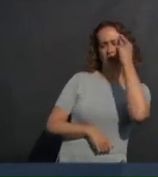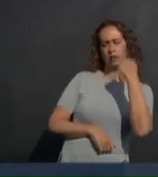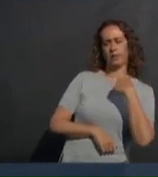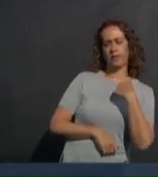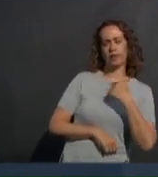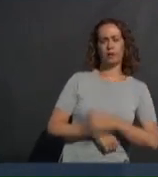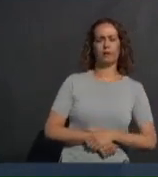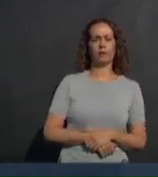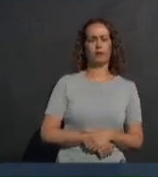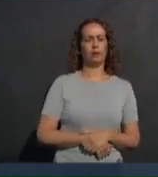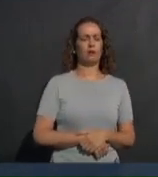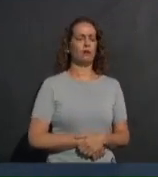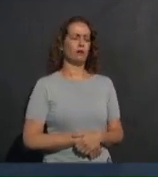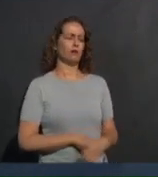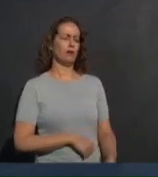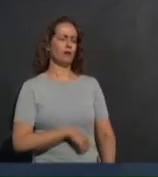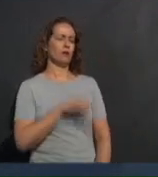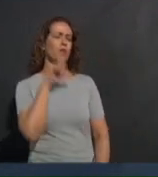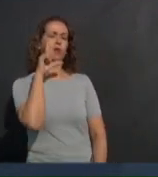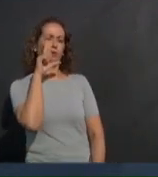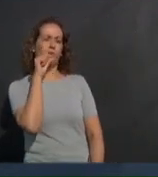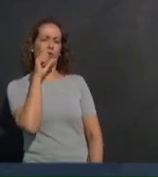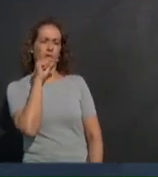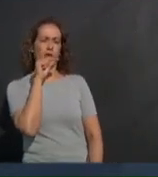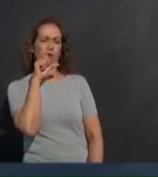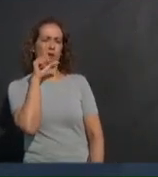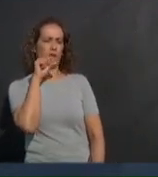que pinguim tem pescoço?